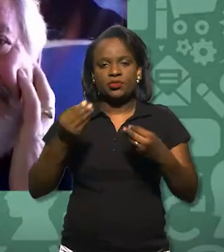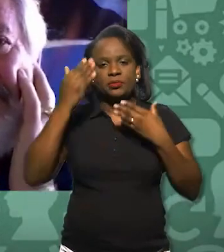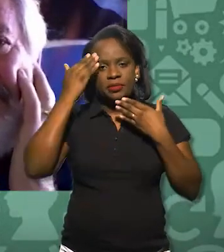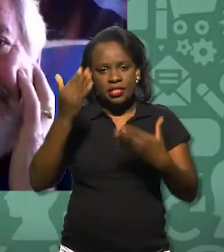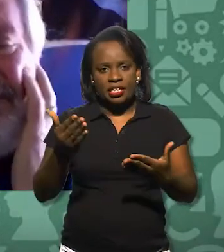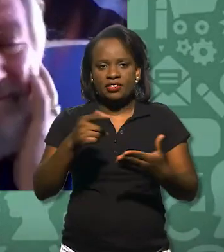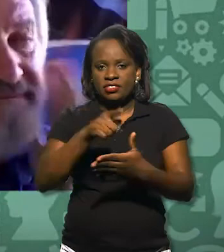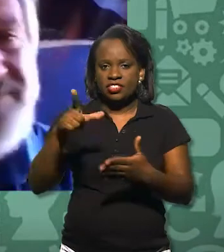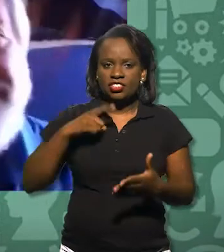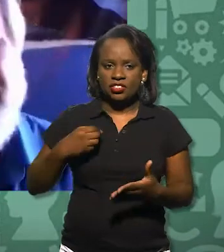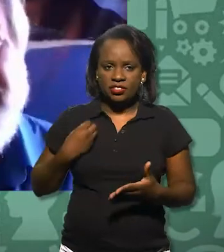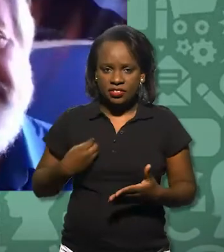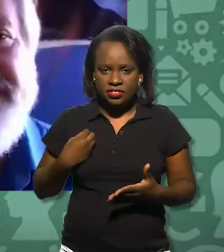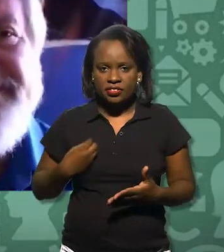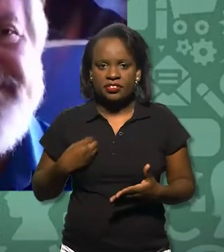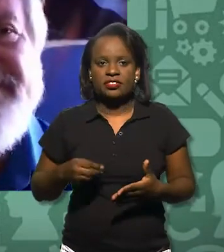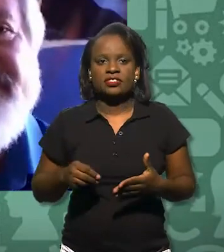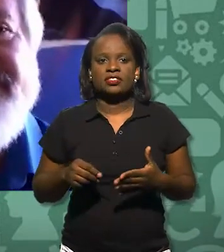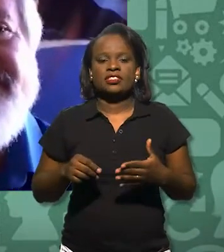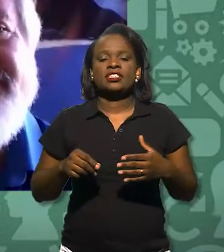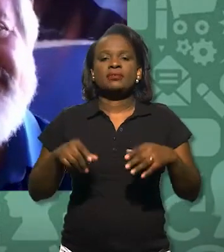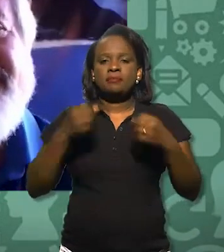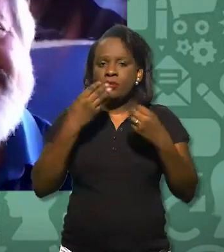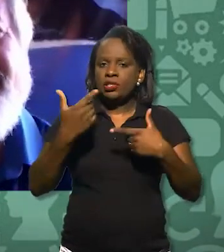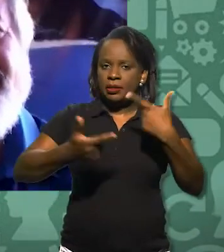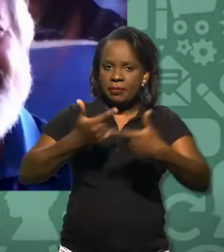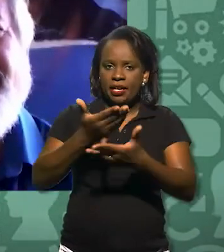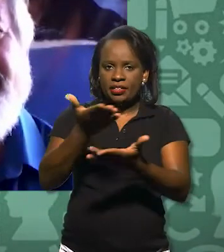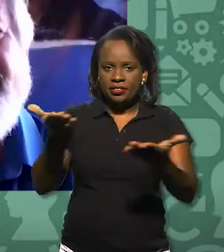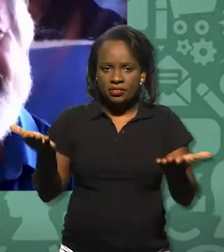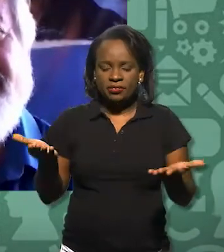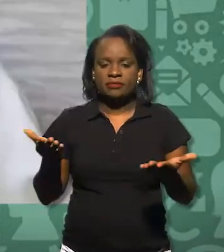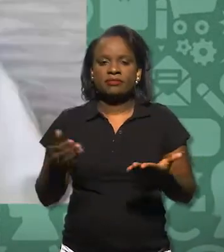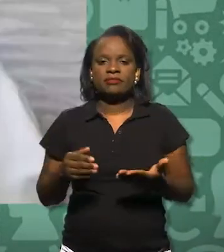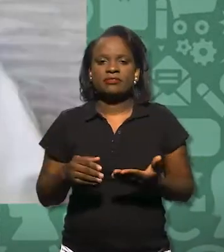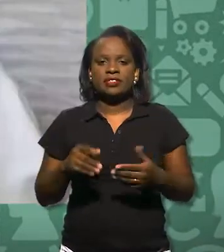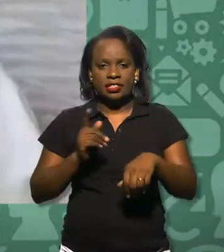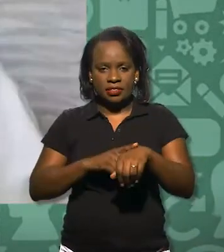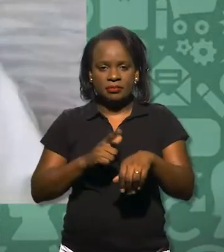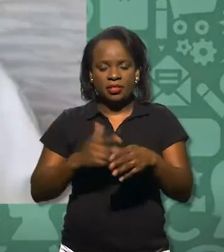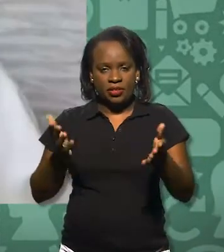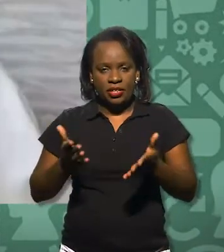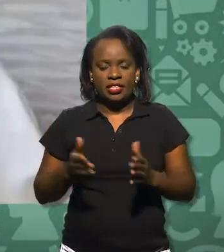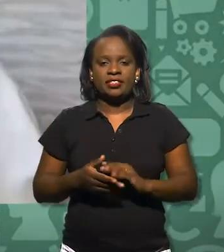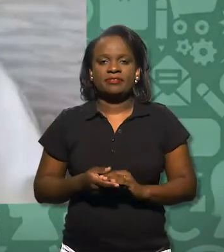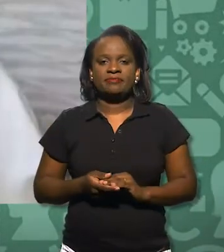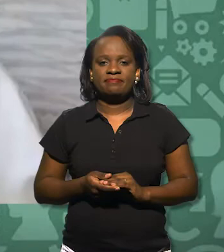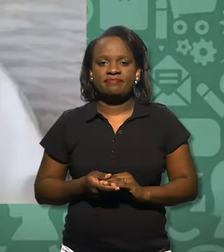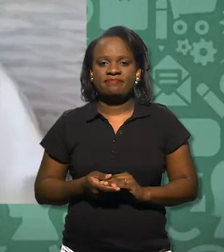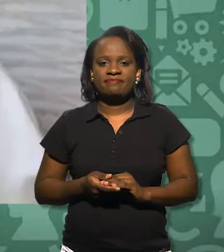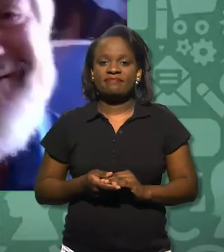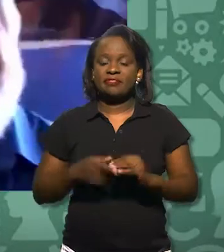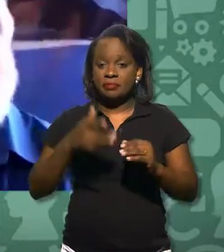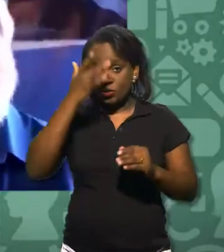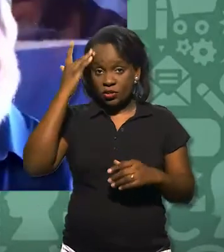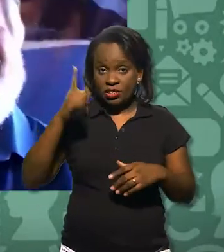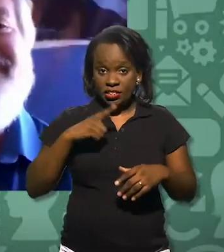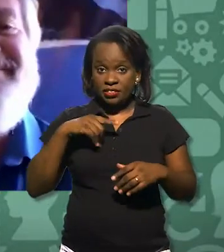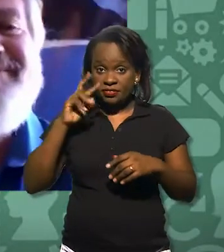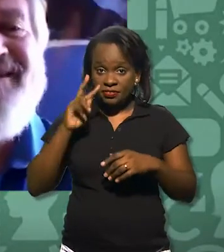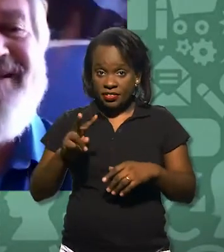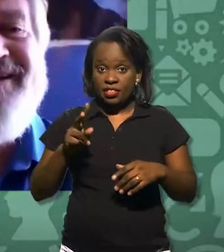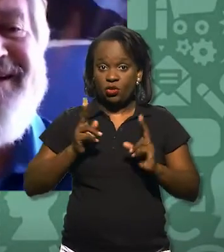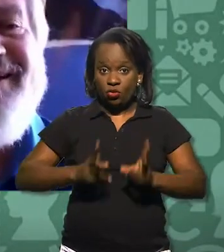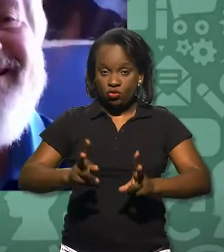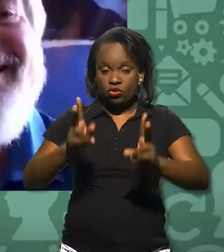Muito obrigada, tá? Pela presença de vocês. Bom trabalho aí durante esse período, né? E quem está